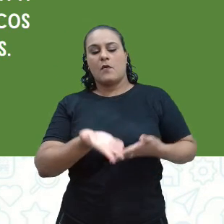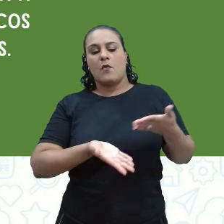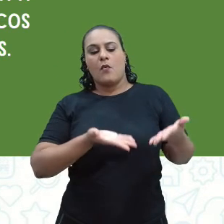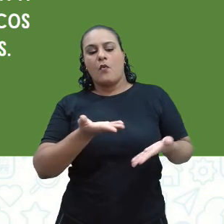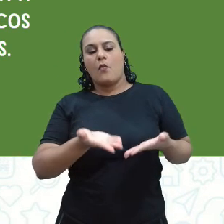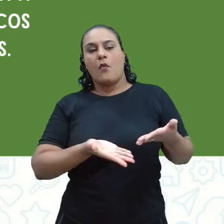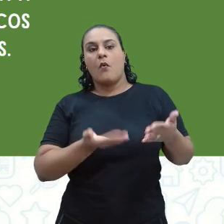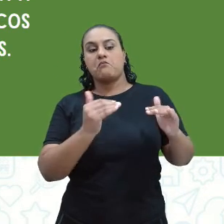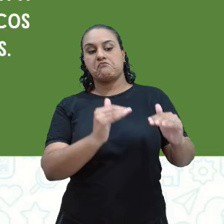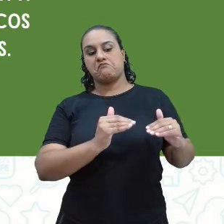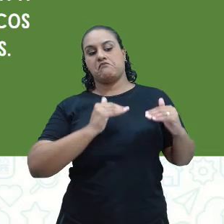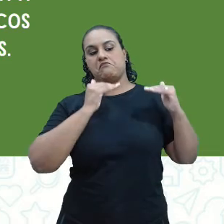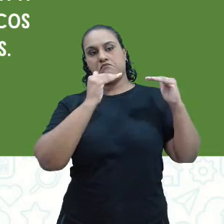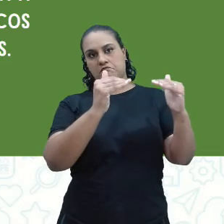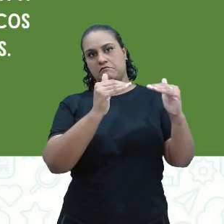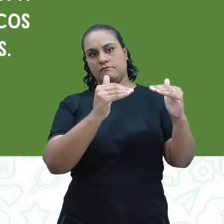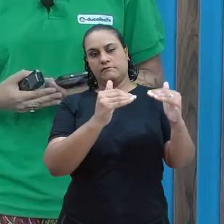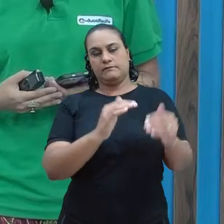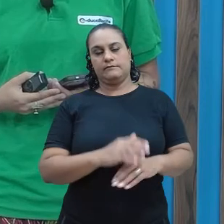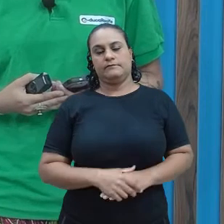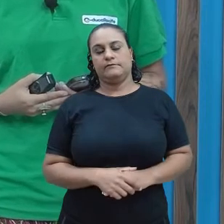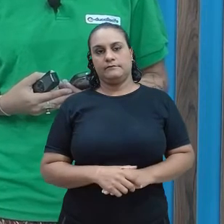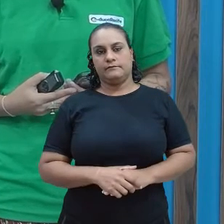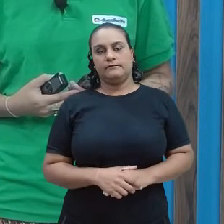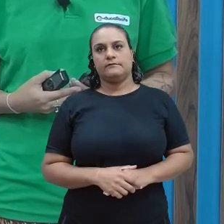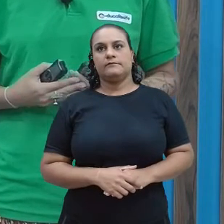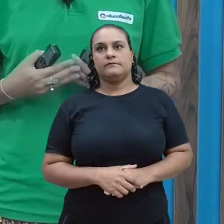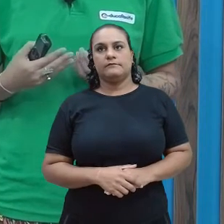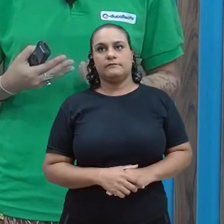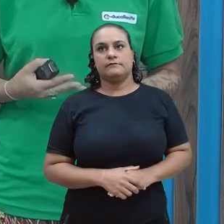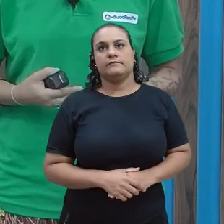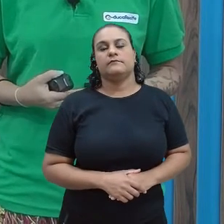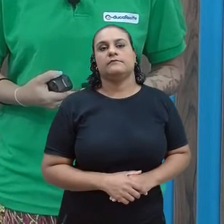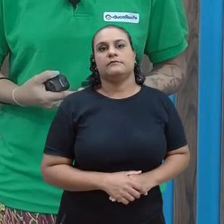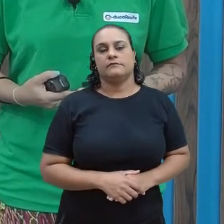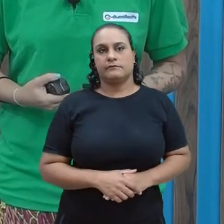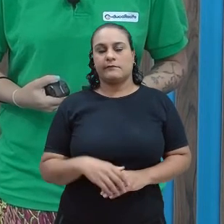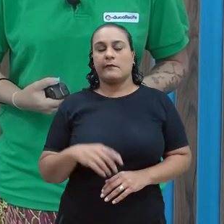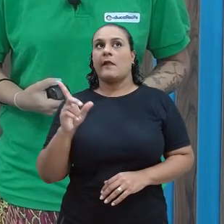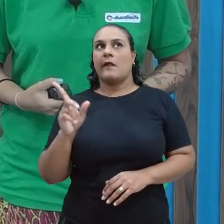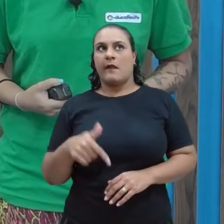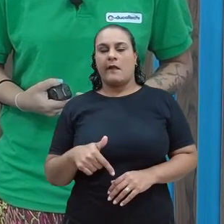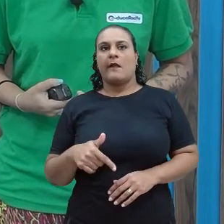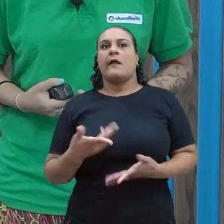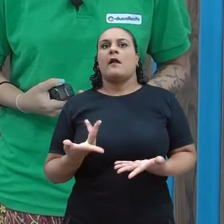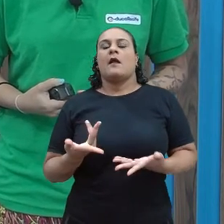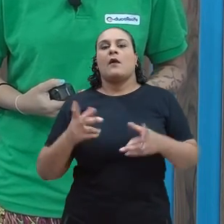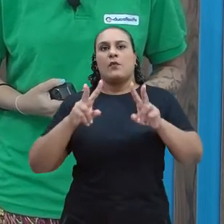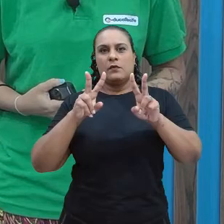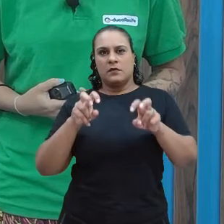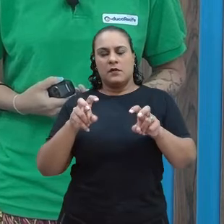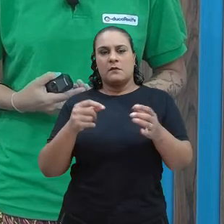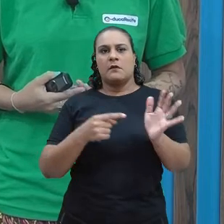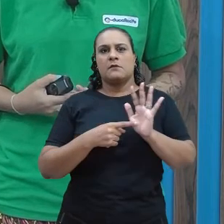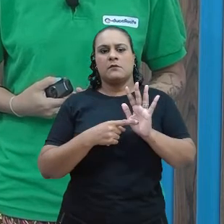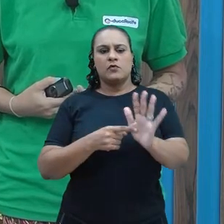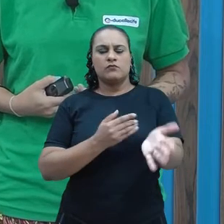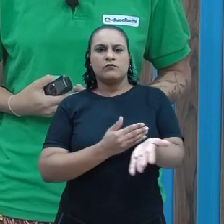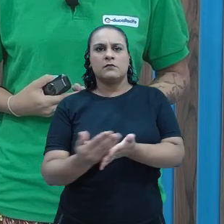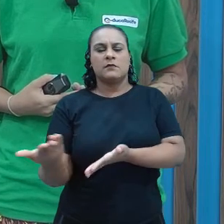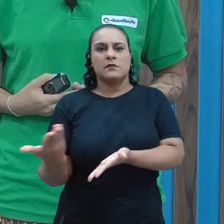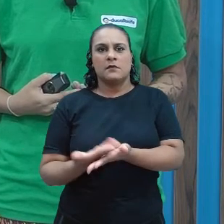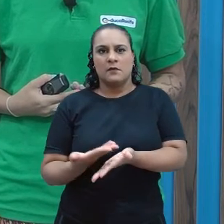como superiores, né? Então, é exatamente essa questão que a gente trouxe no início da aula,